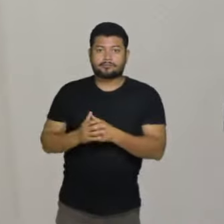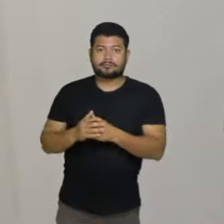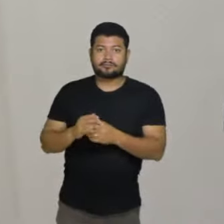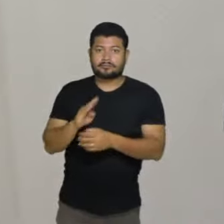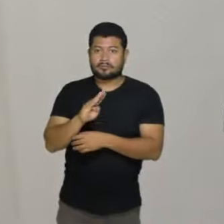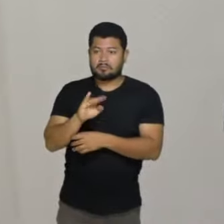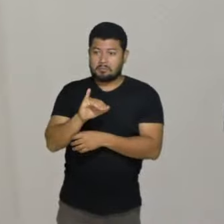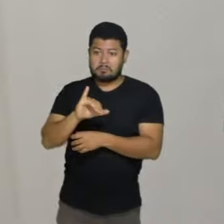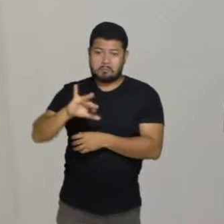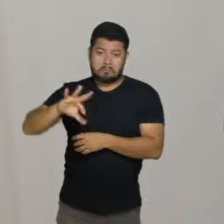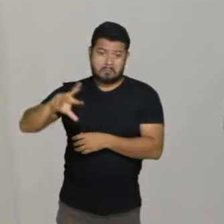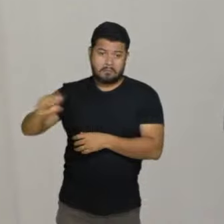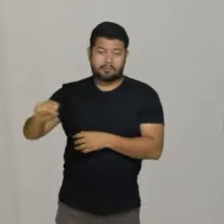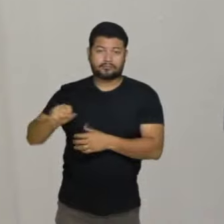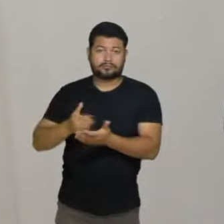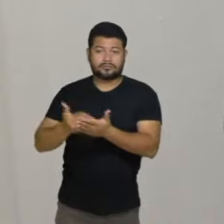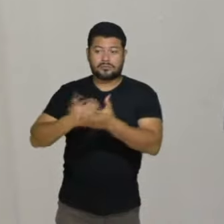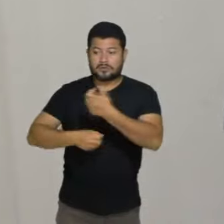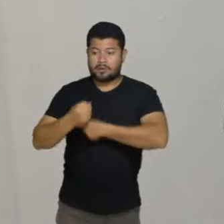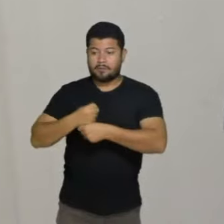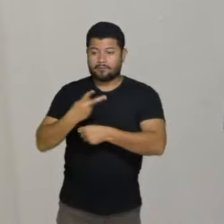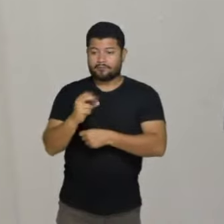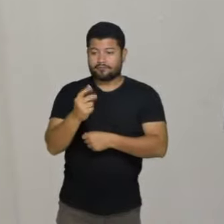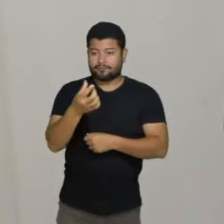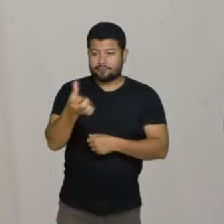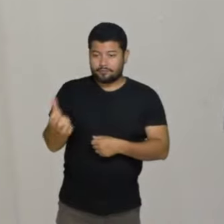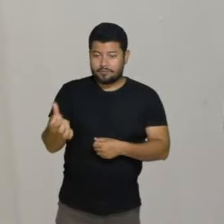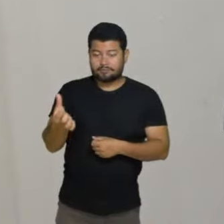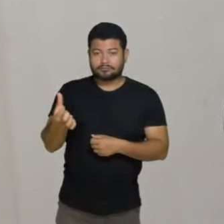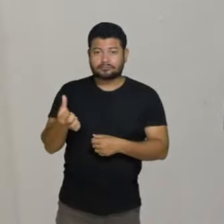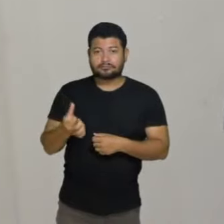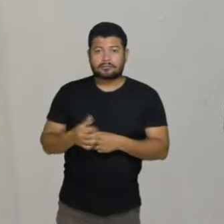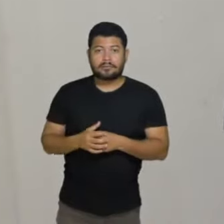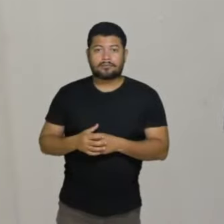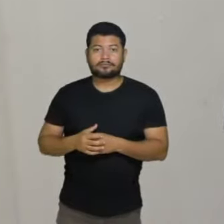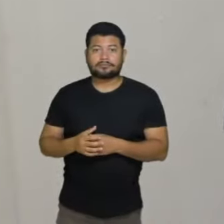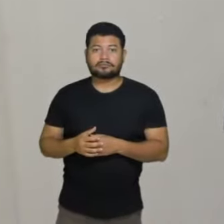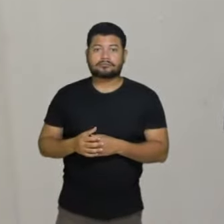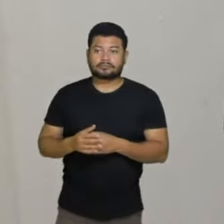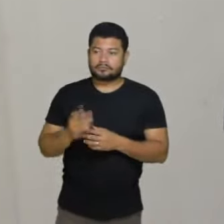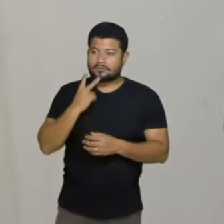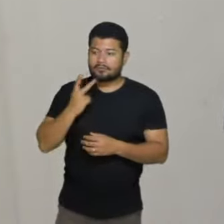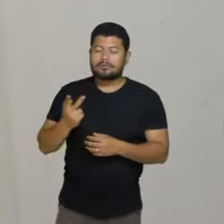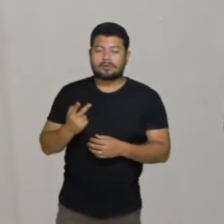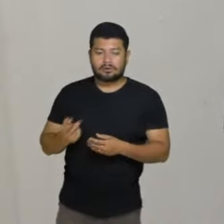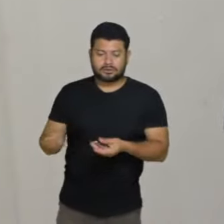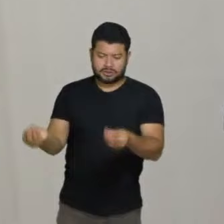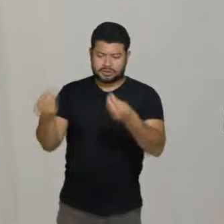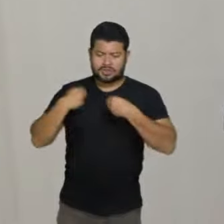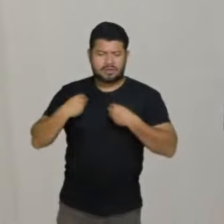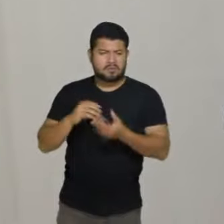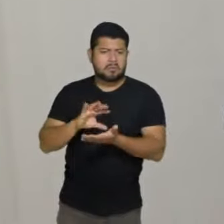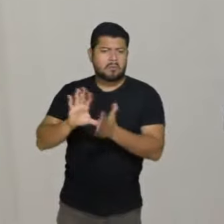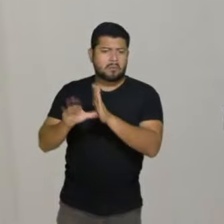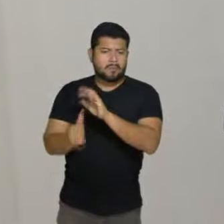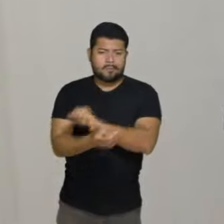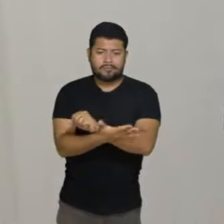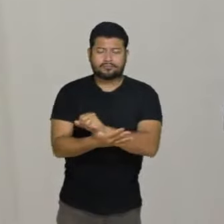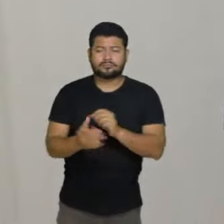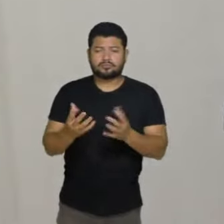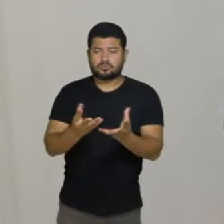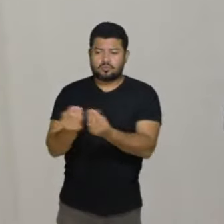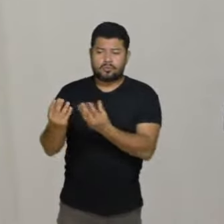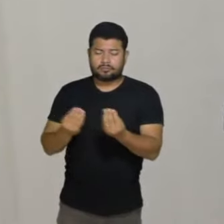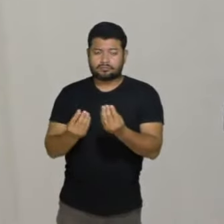de 2006. Costa admitiu ter recebido milhões em propinas sobre os contratos da